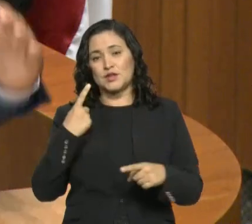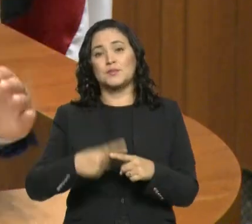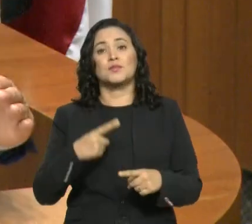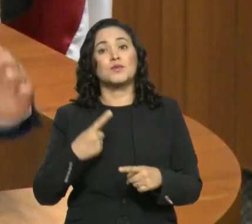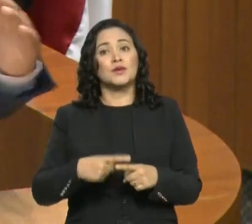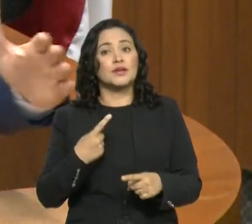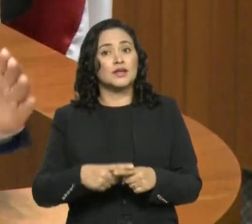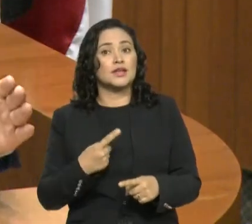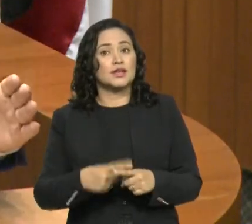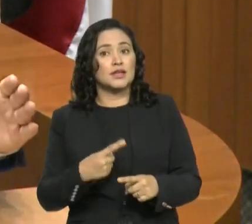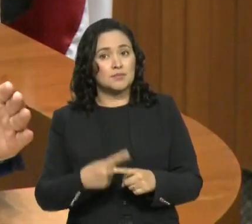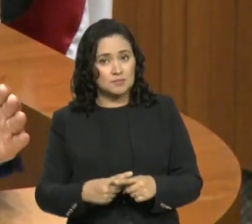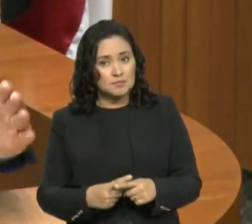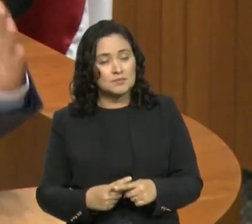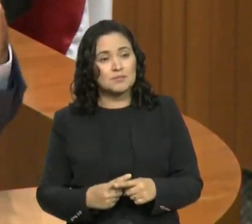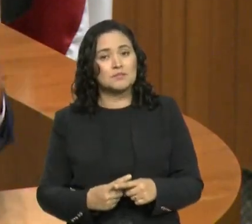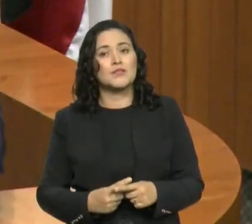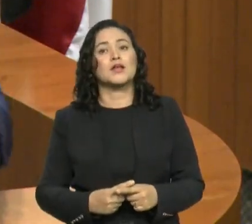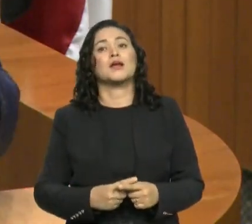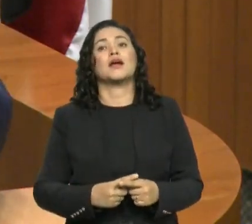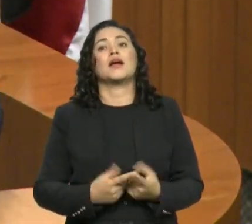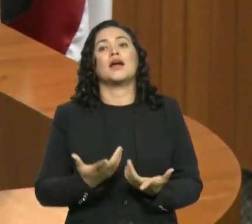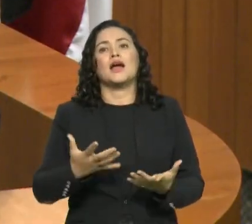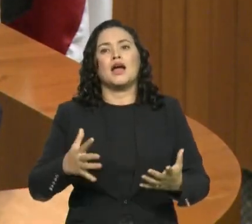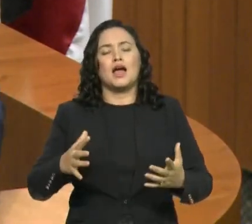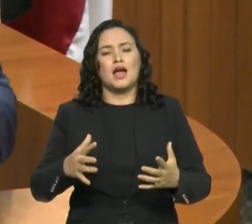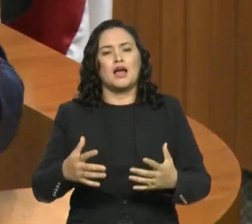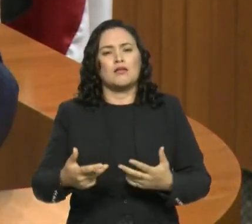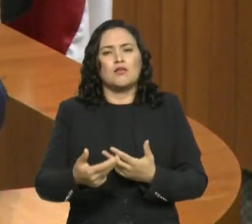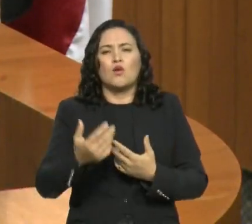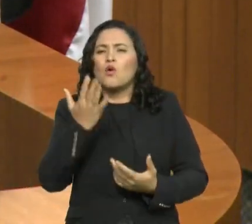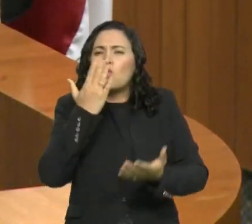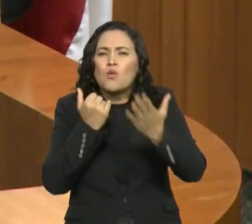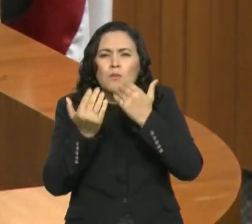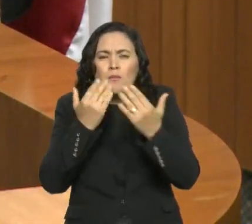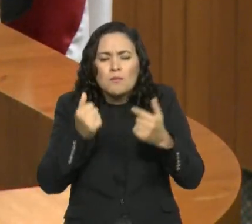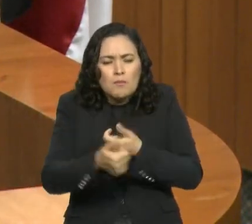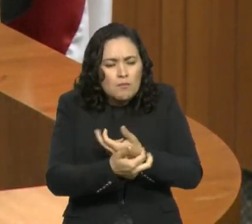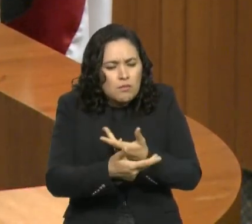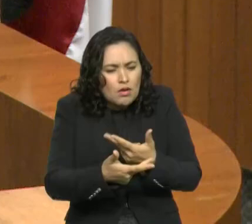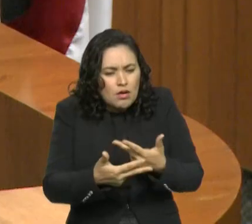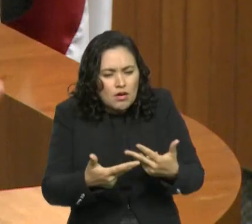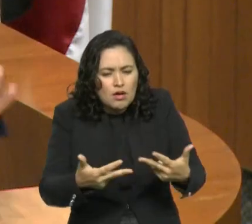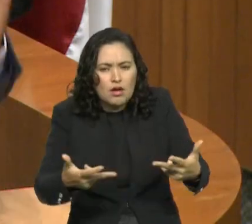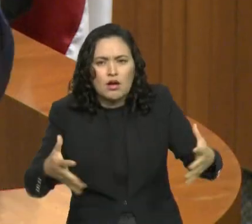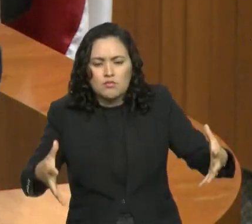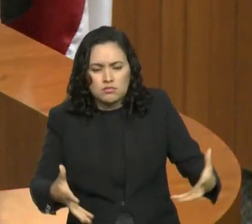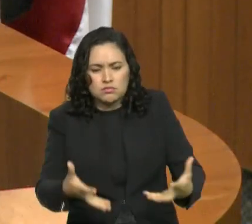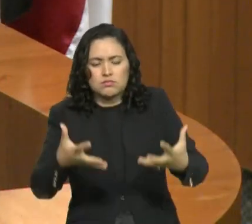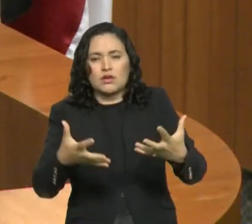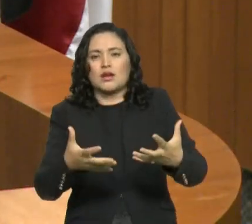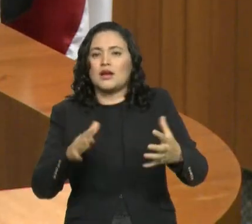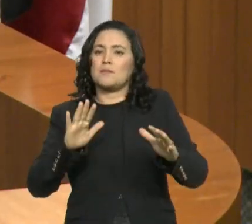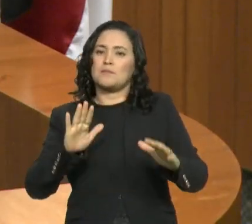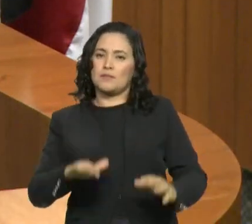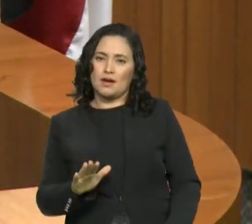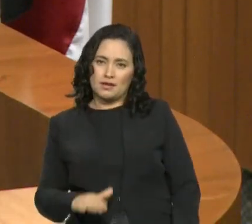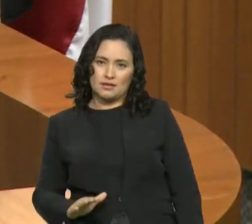diminuir o preço da cesta básica. Então, uma ação importante, um protagonismo que essa casa pode